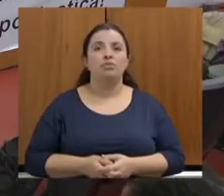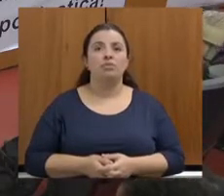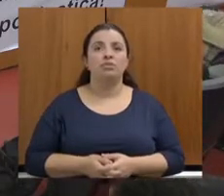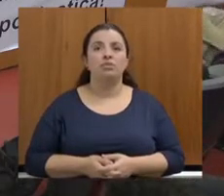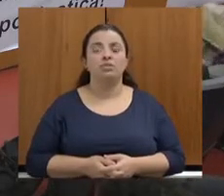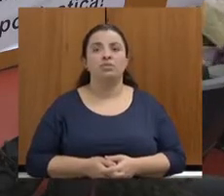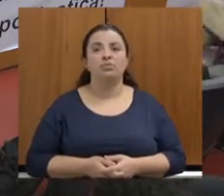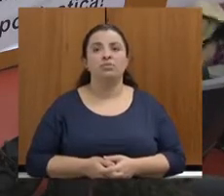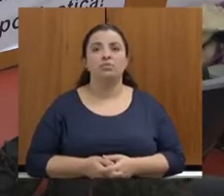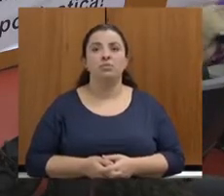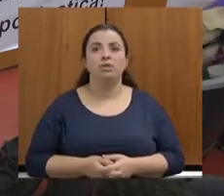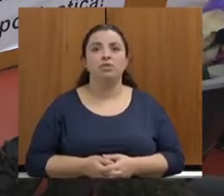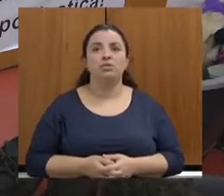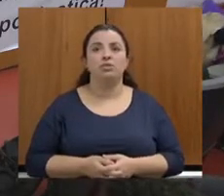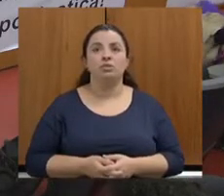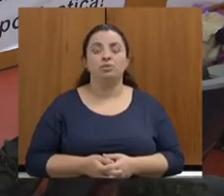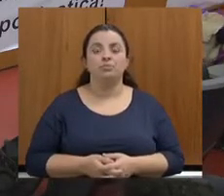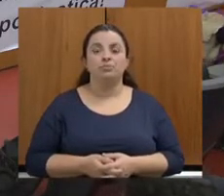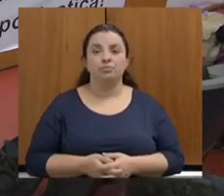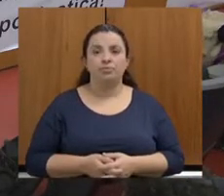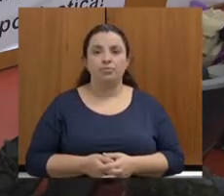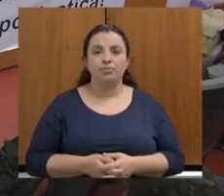E aí